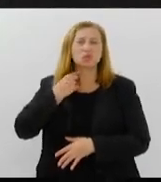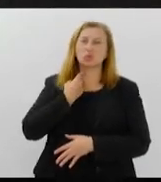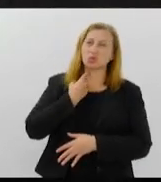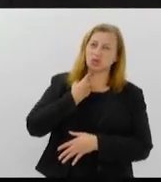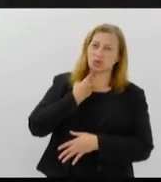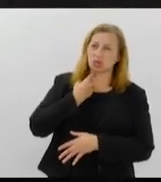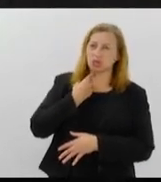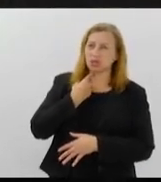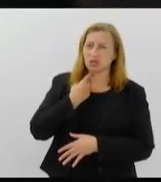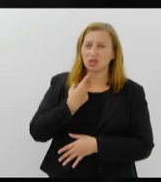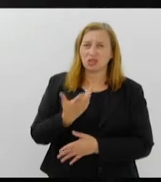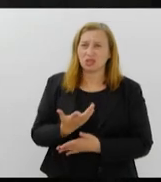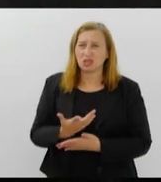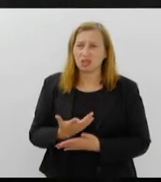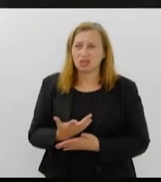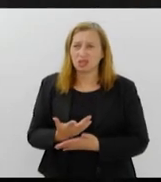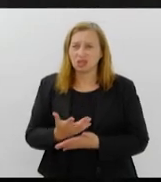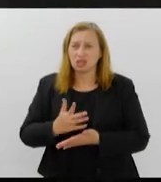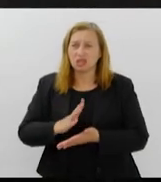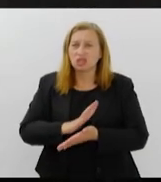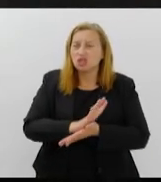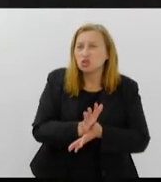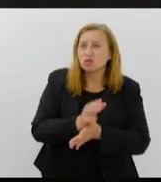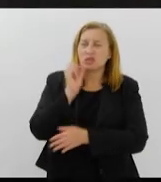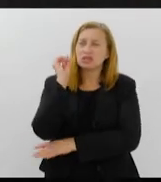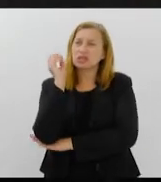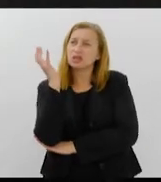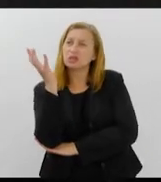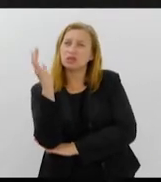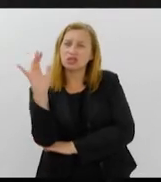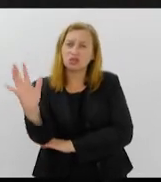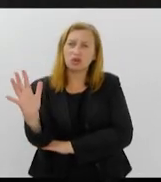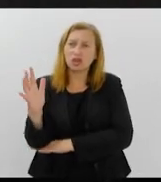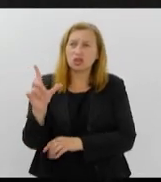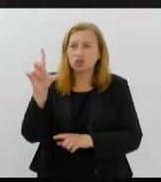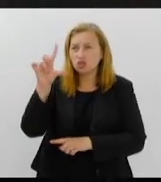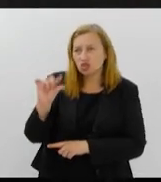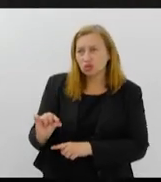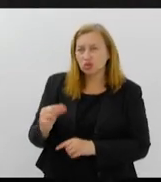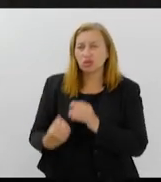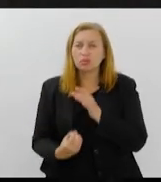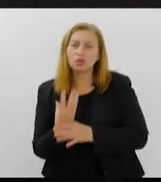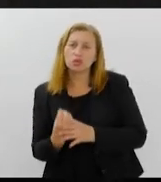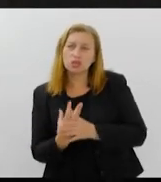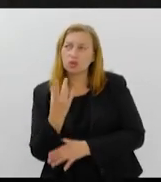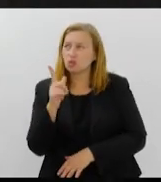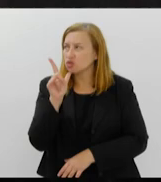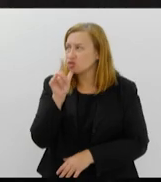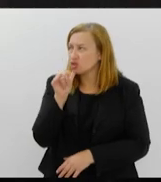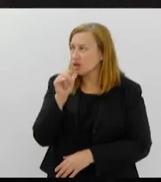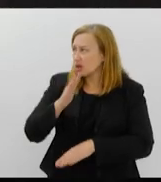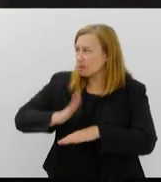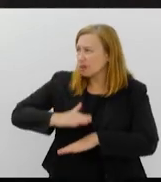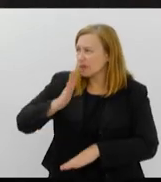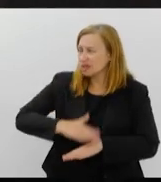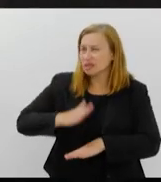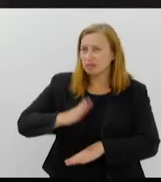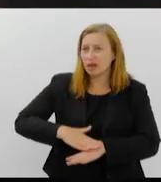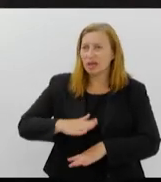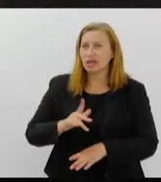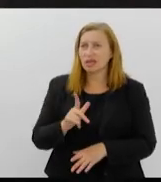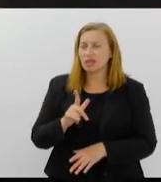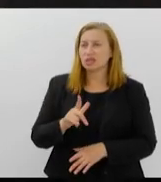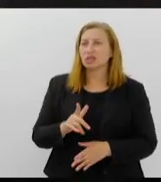ciliares, devastação das áreas de florestas, que estão reduzindo a produção de água e cada vez mais restringindo